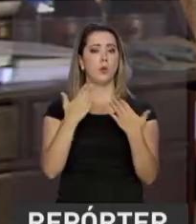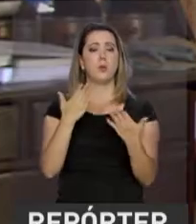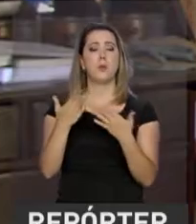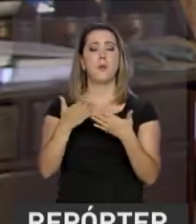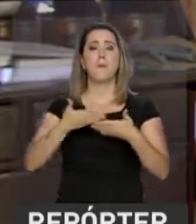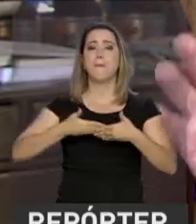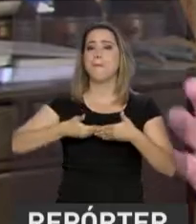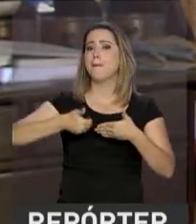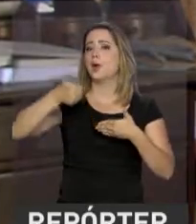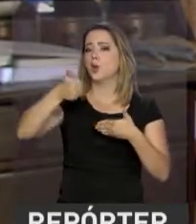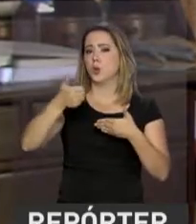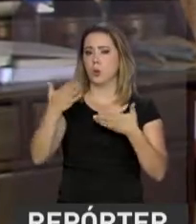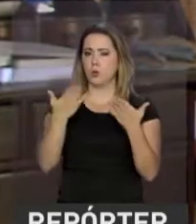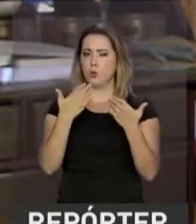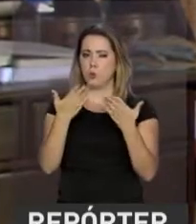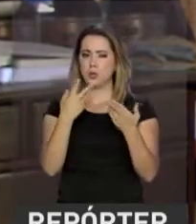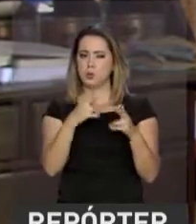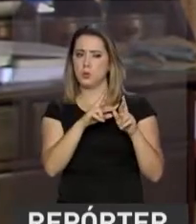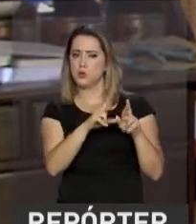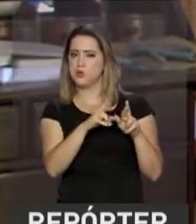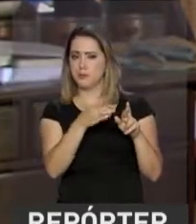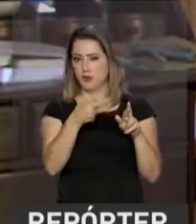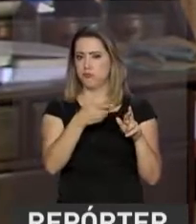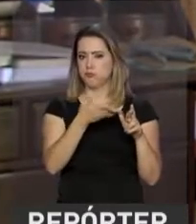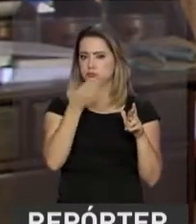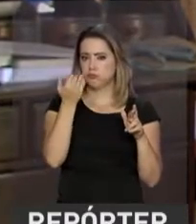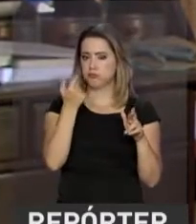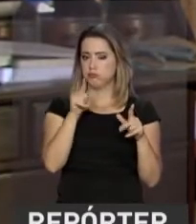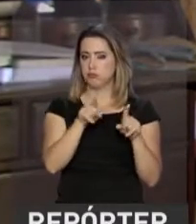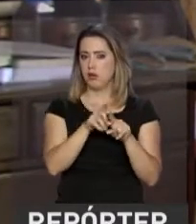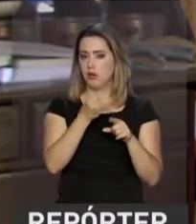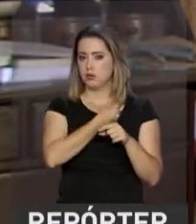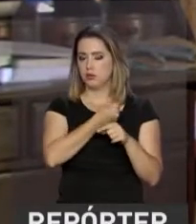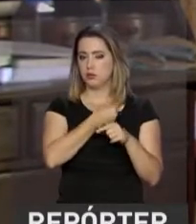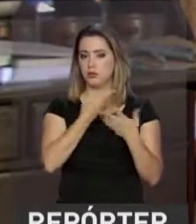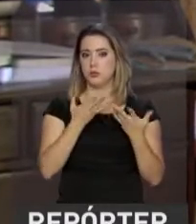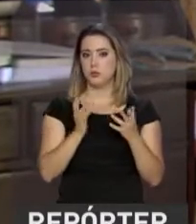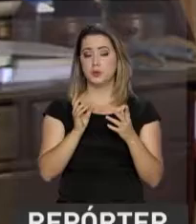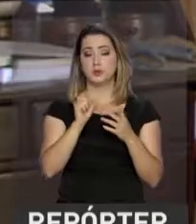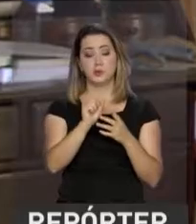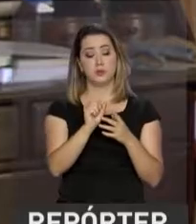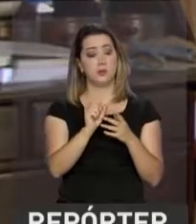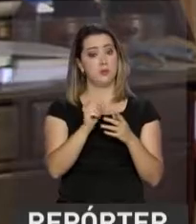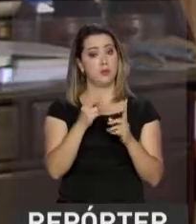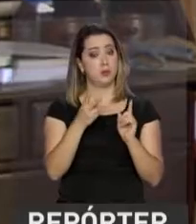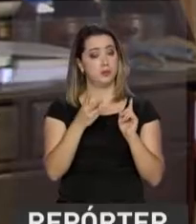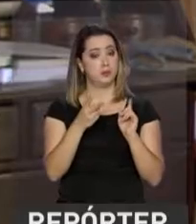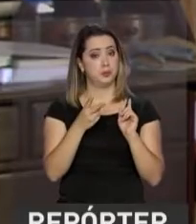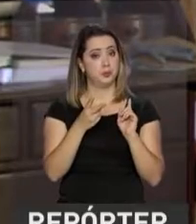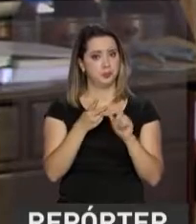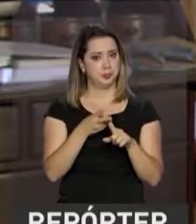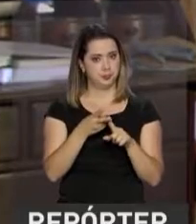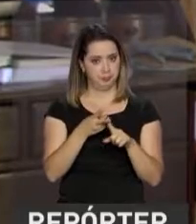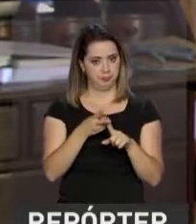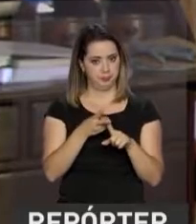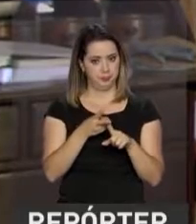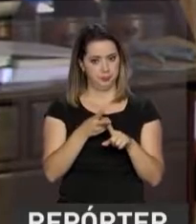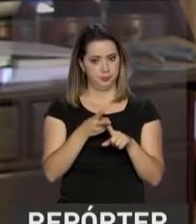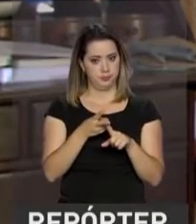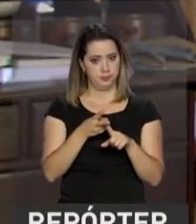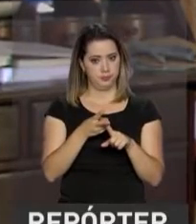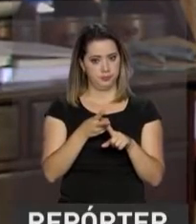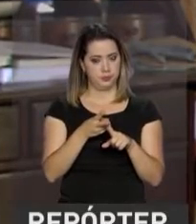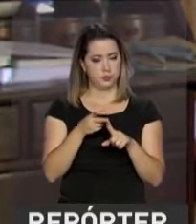melhor do que aquilo que estava sendo esperado por grande número de analistas econômicos. Segundo, ele, por isso